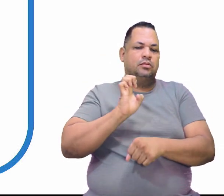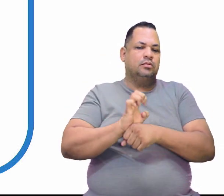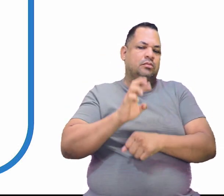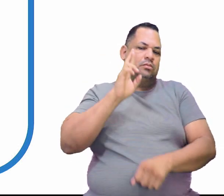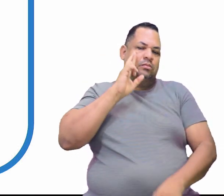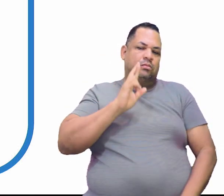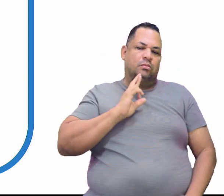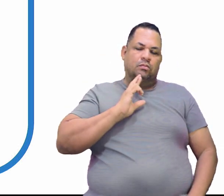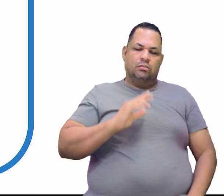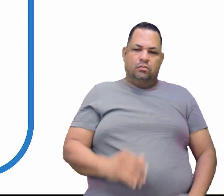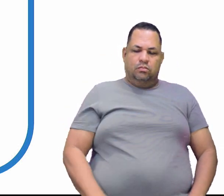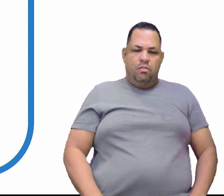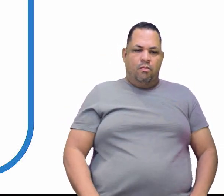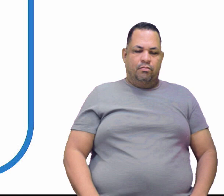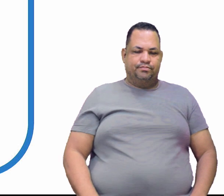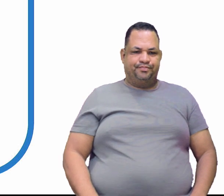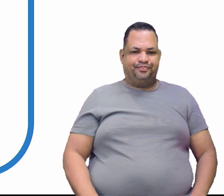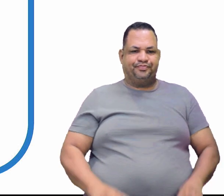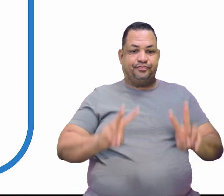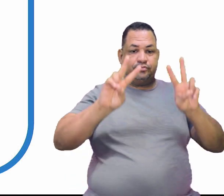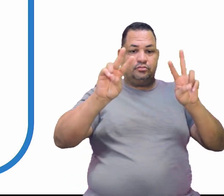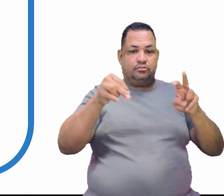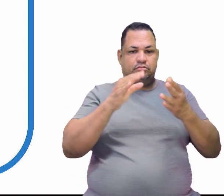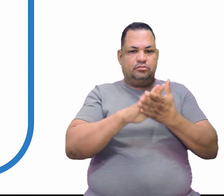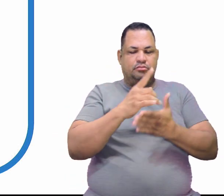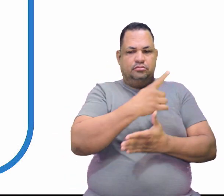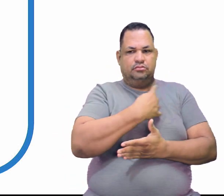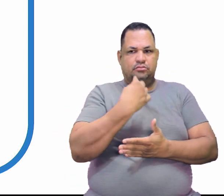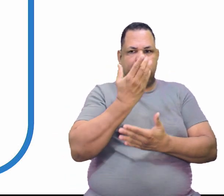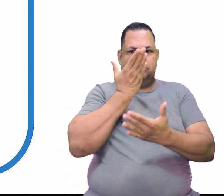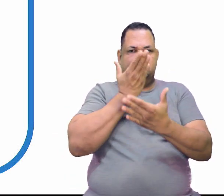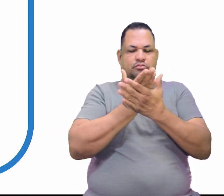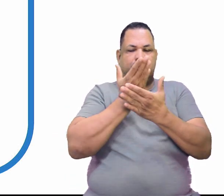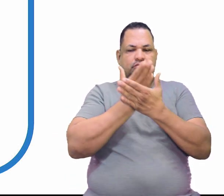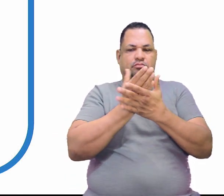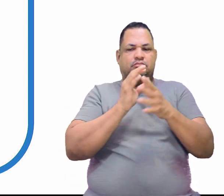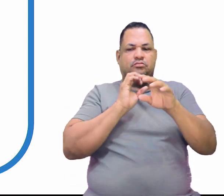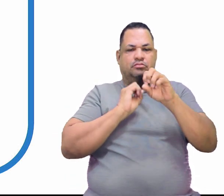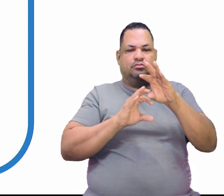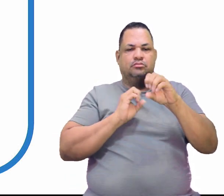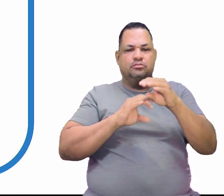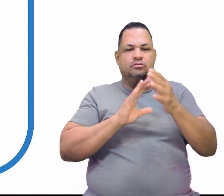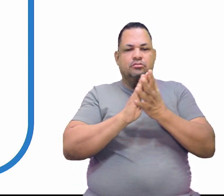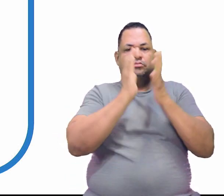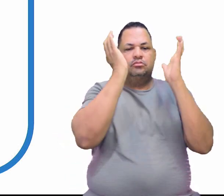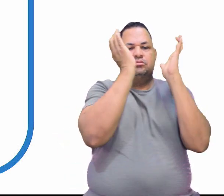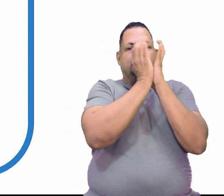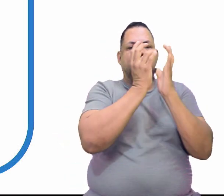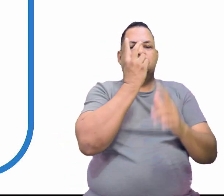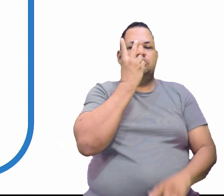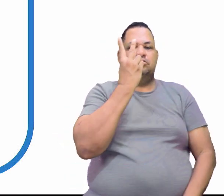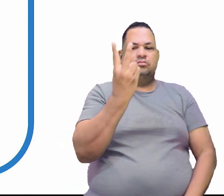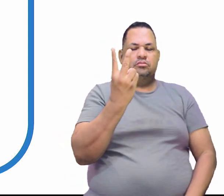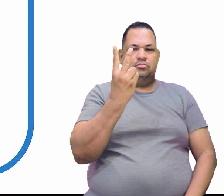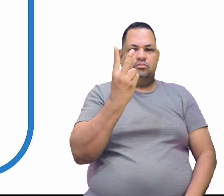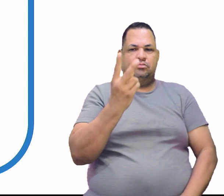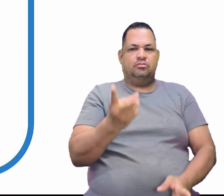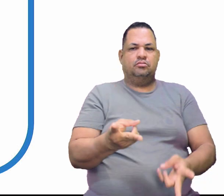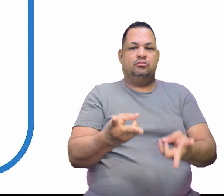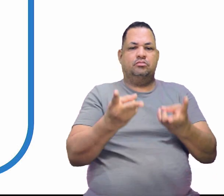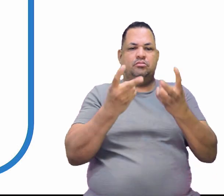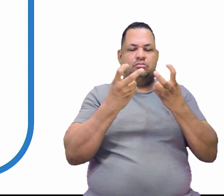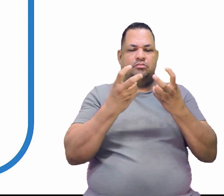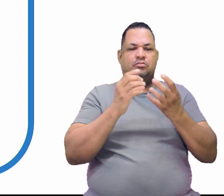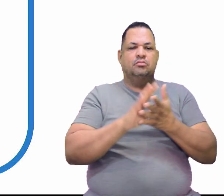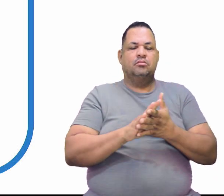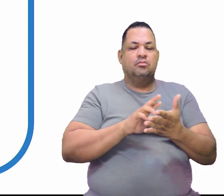Rondônia. Esses são os assuntos que nós iremos abordar na segunda unidade. Perceba